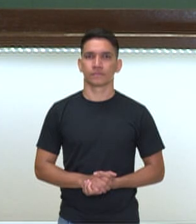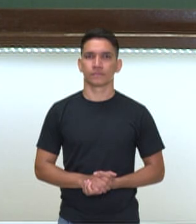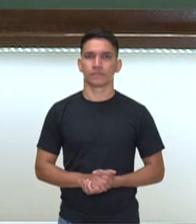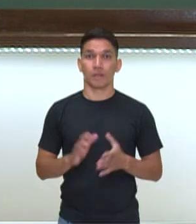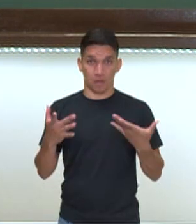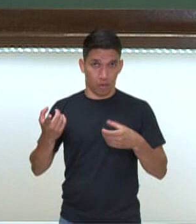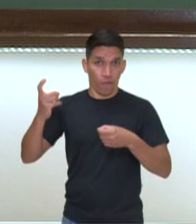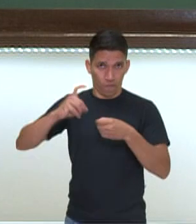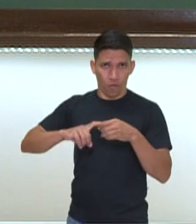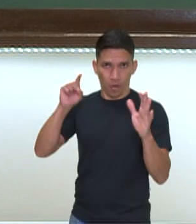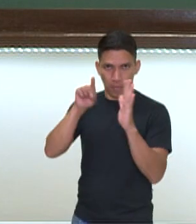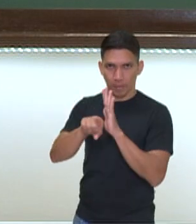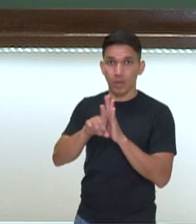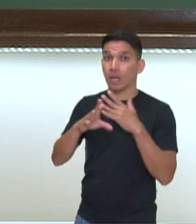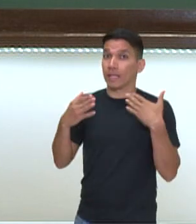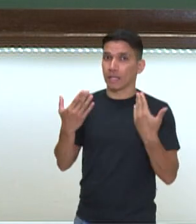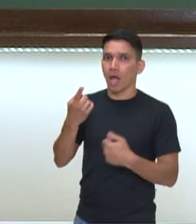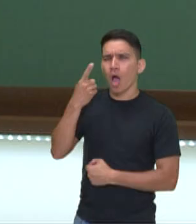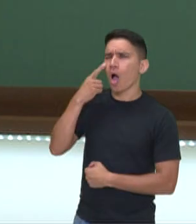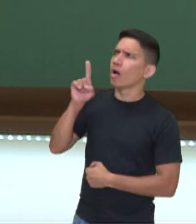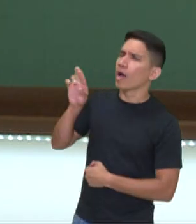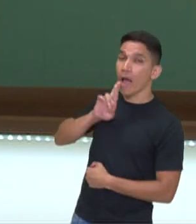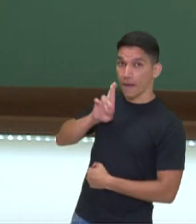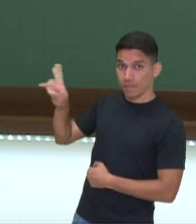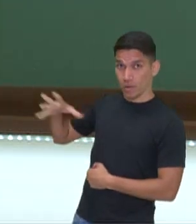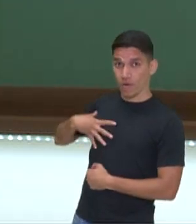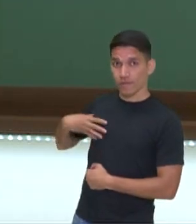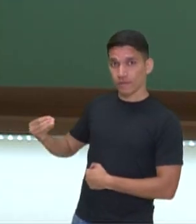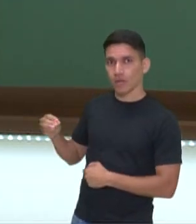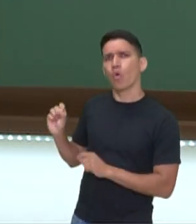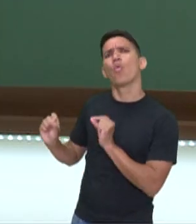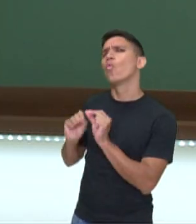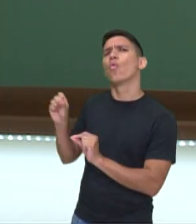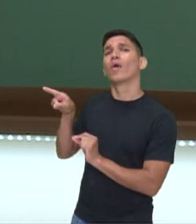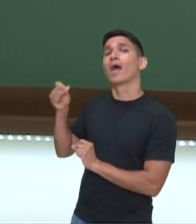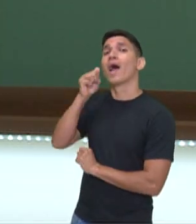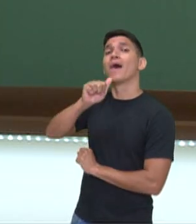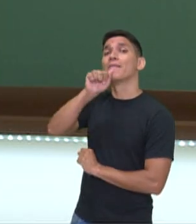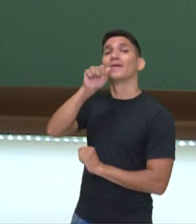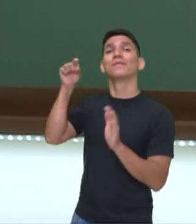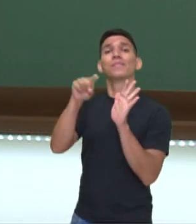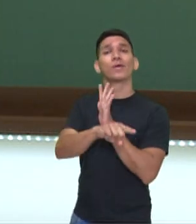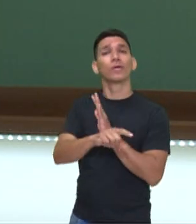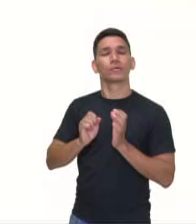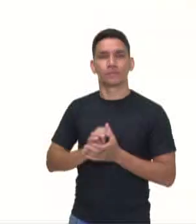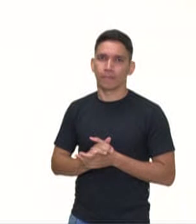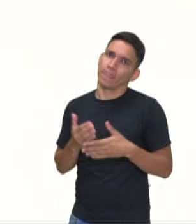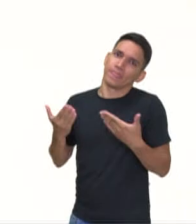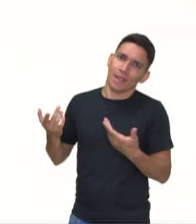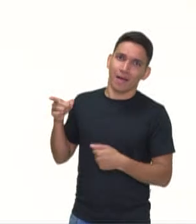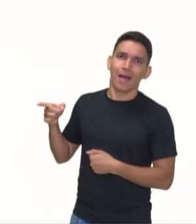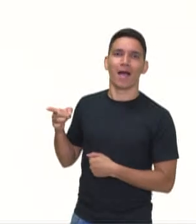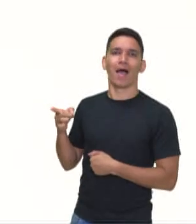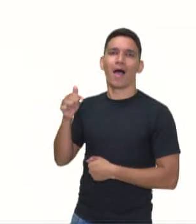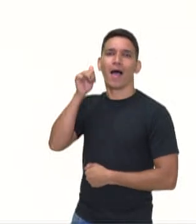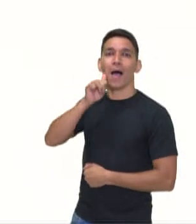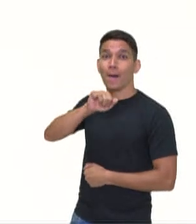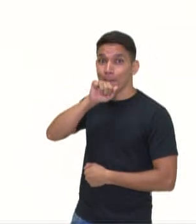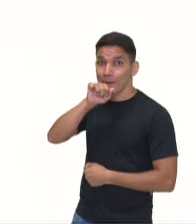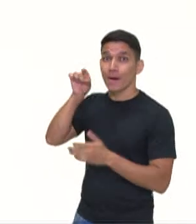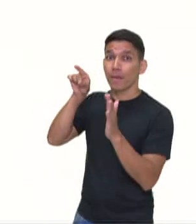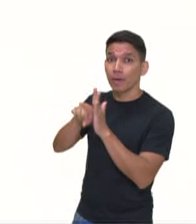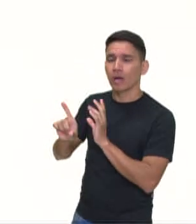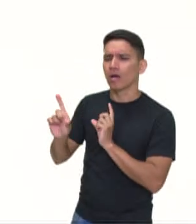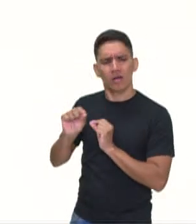Retomando a nossa pergunta, né? Então, pela resposta do filho, qual foi a pergunta da mãe? Justamente, ela perguntou a ele, asked